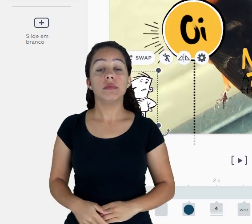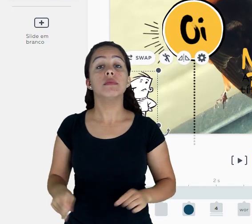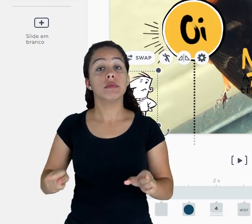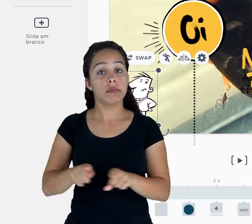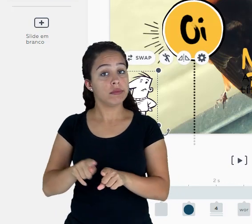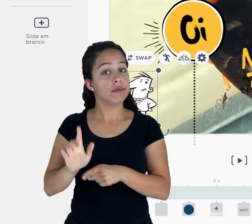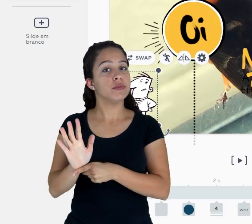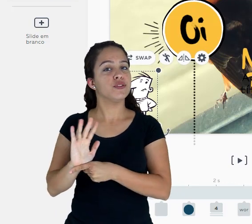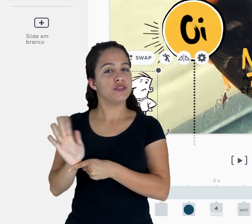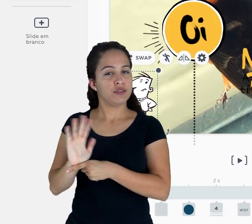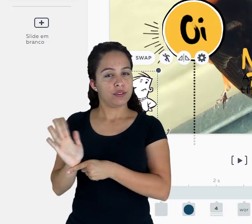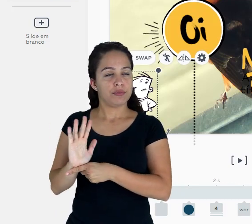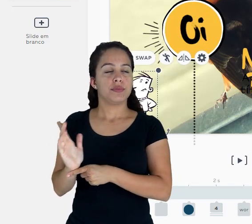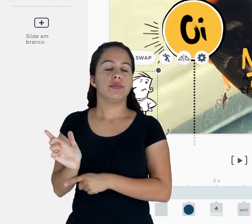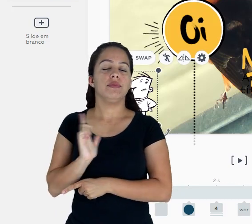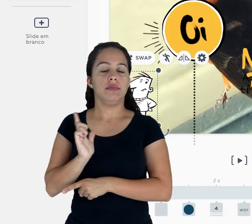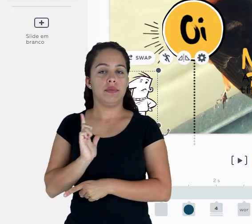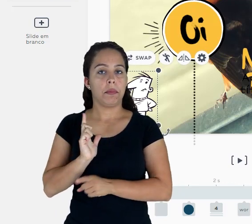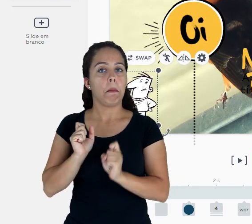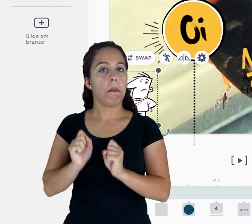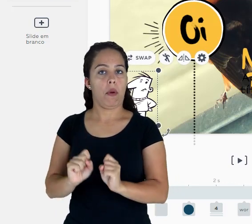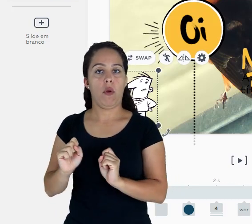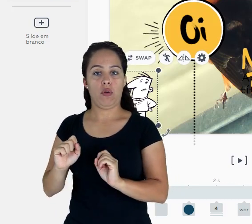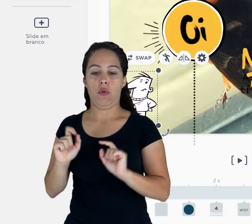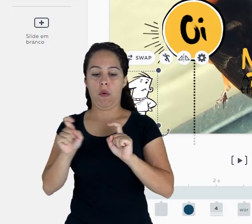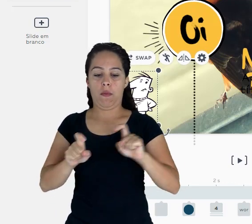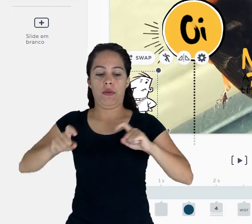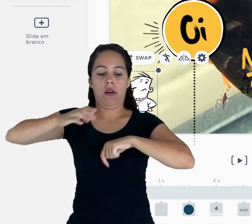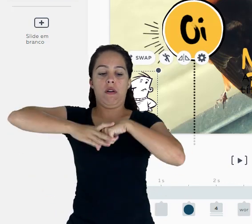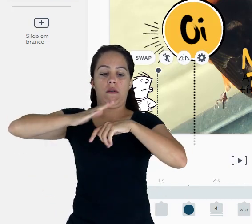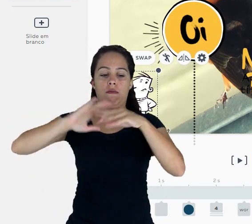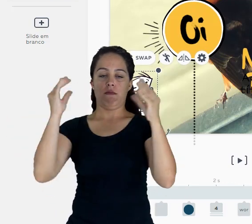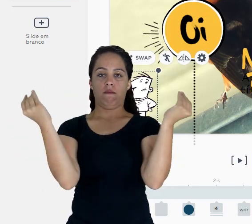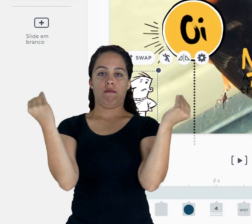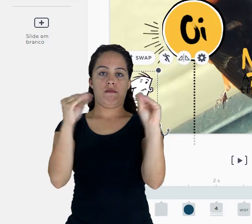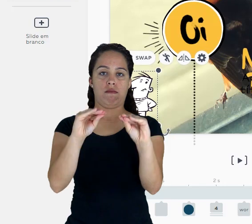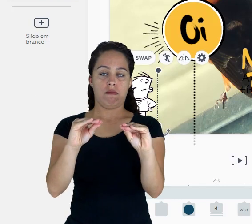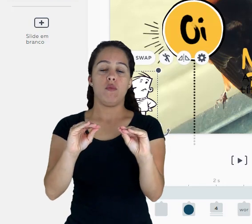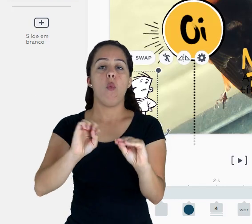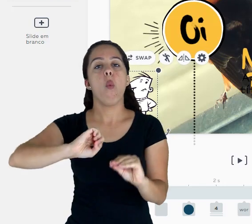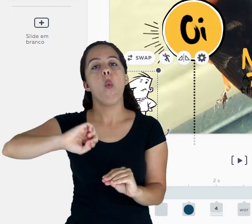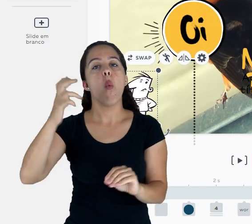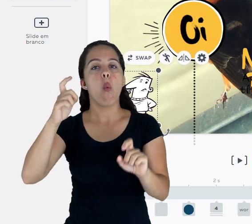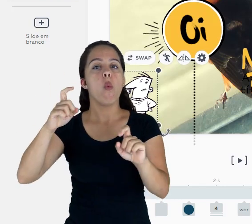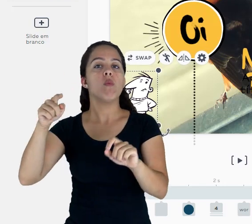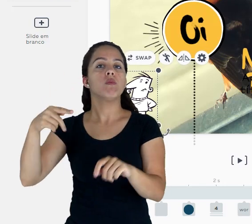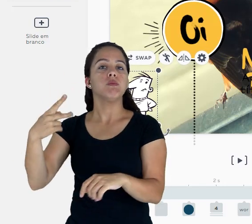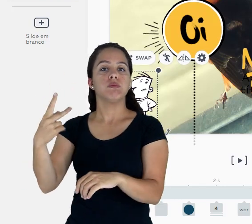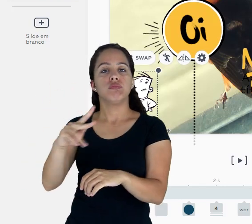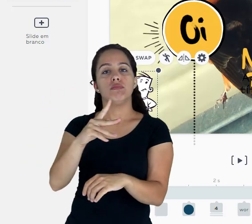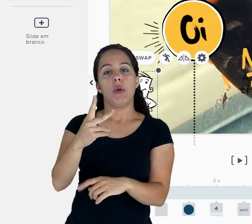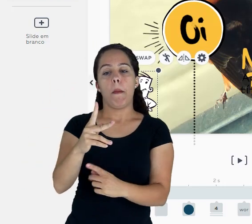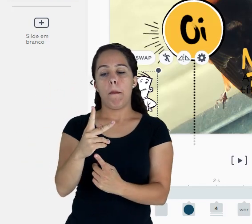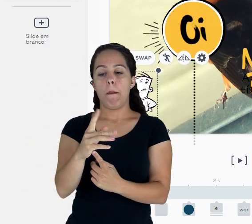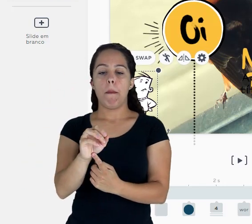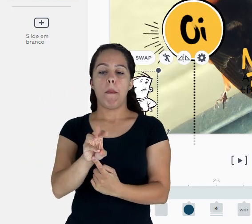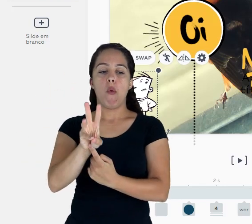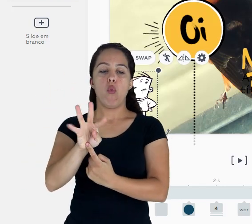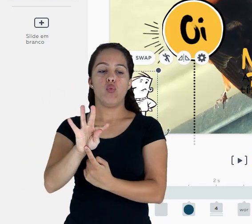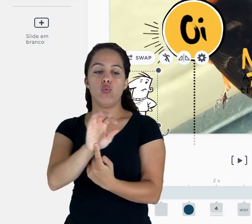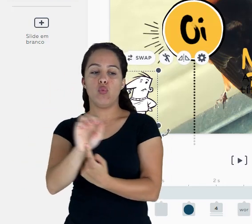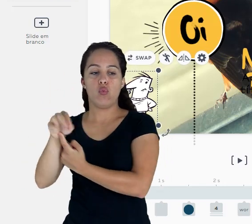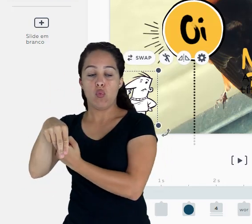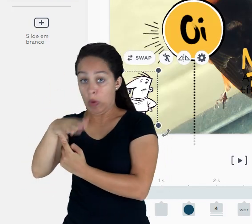vídeos que é o mesmo princípio a gente pode enviar um vídeo incluindo o nosso ponto ou escolher um vídeo seja